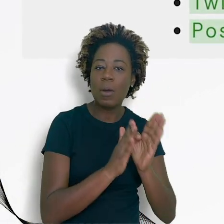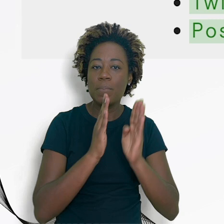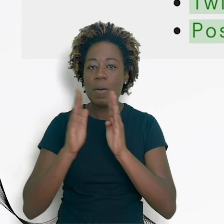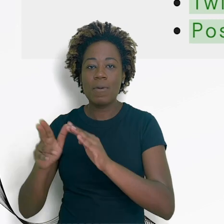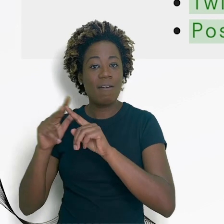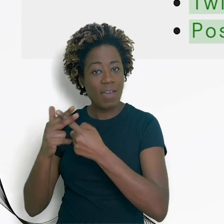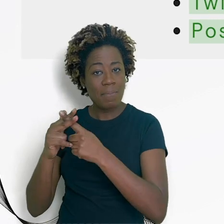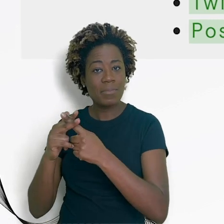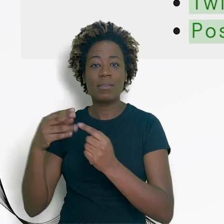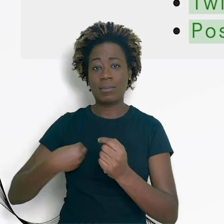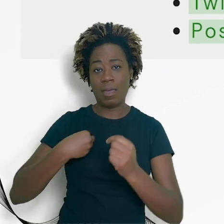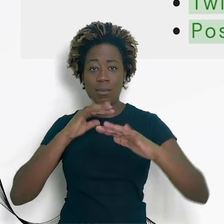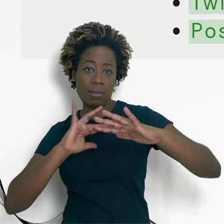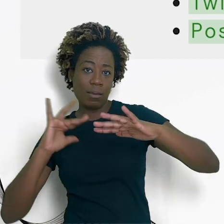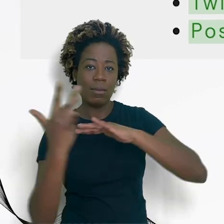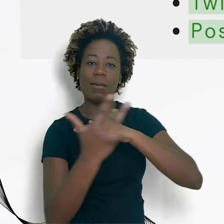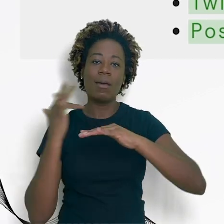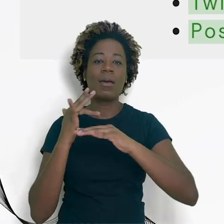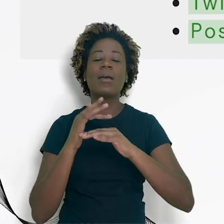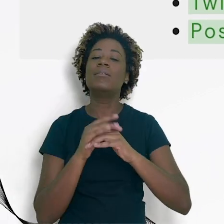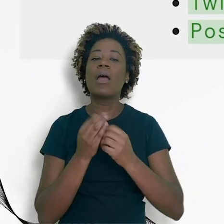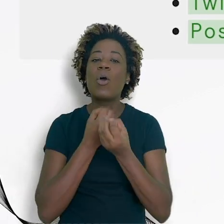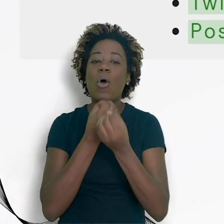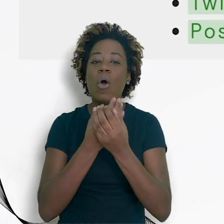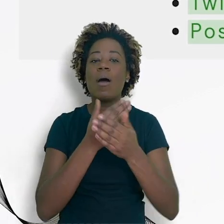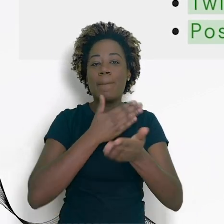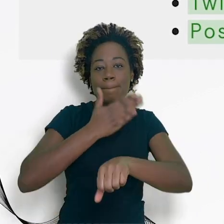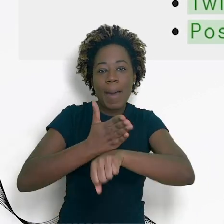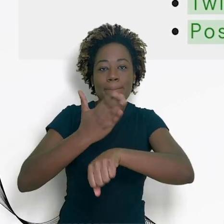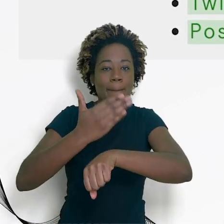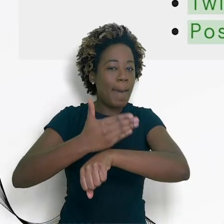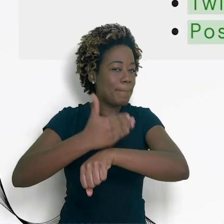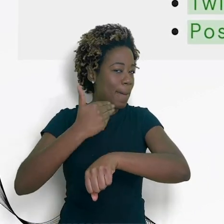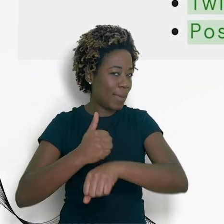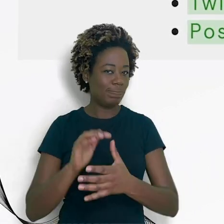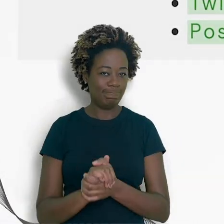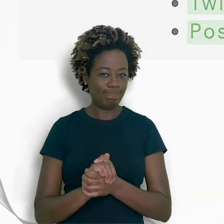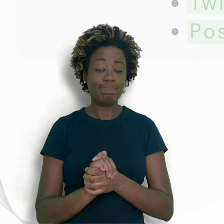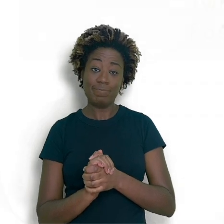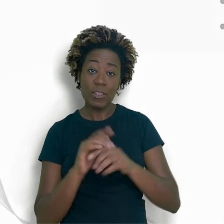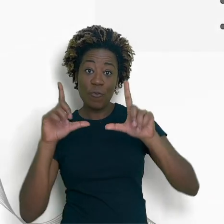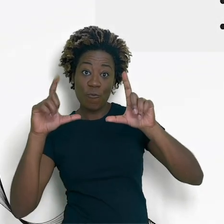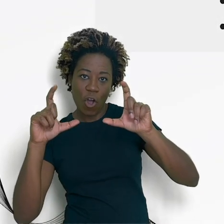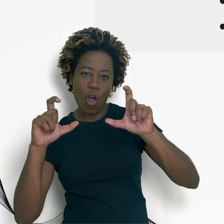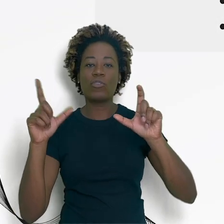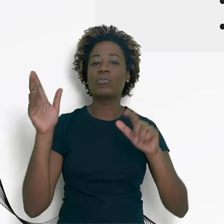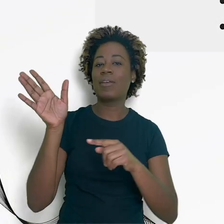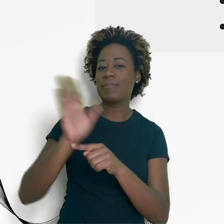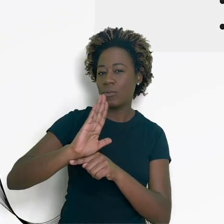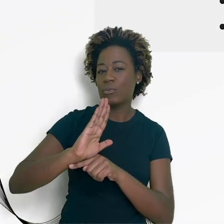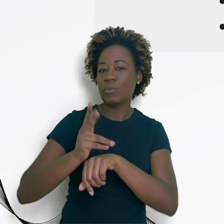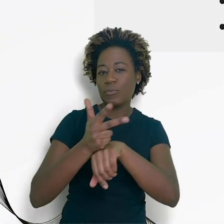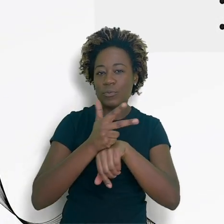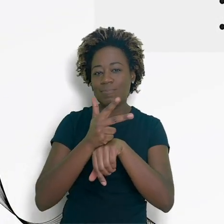existentes para existir nas redes e tornar seu conteúdo sempre periódico, quando possível. Foto e vídeo, vai aí uma coisa